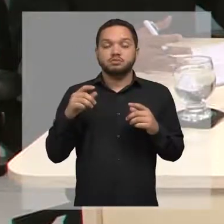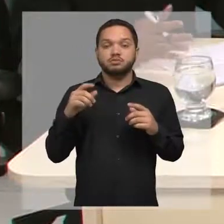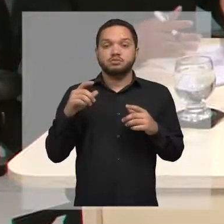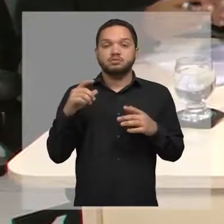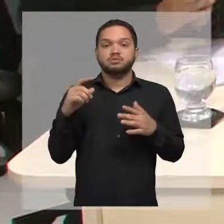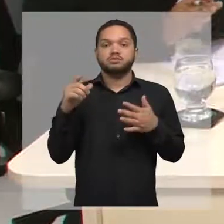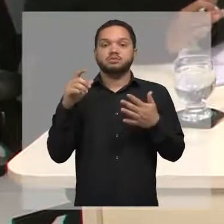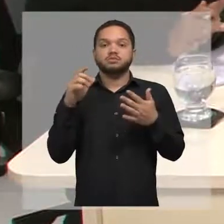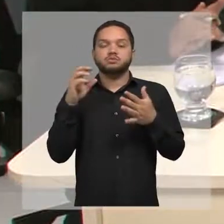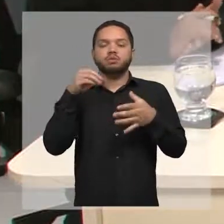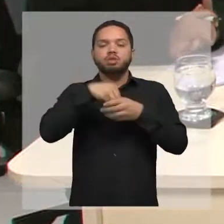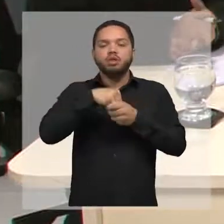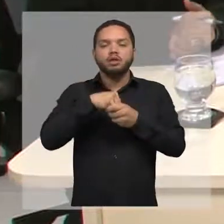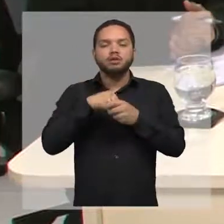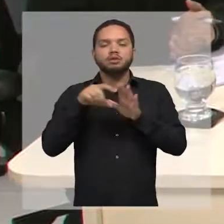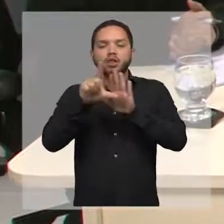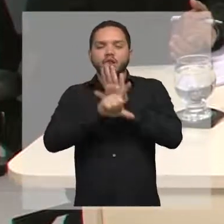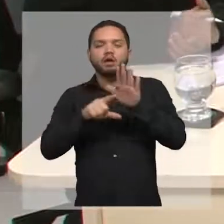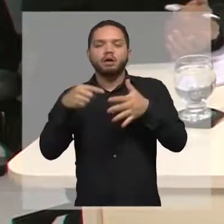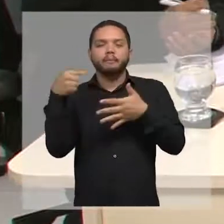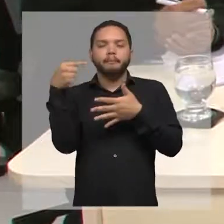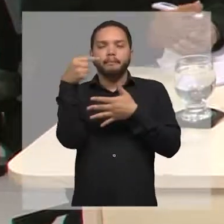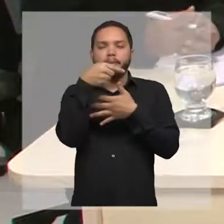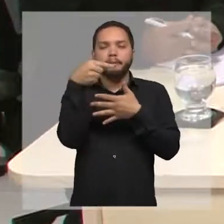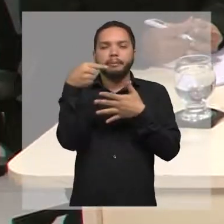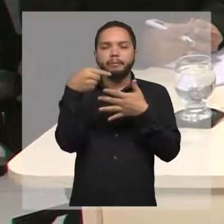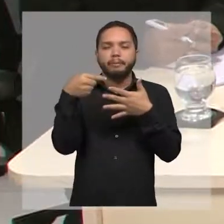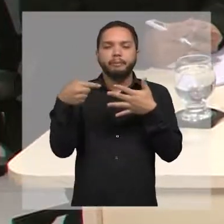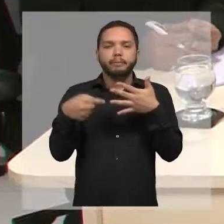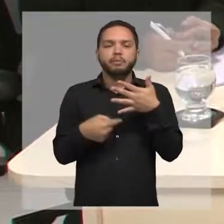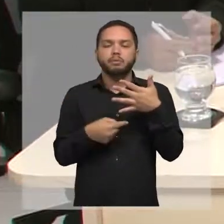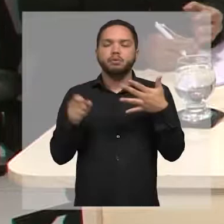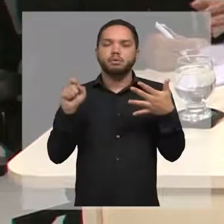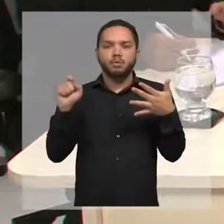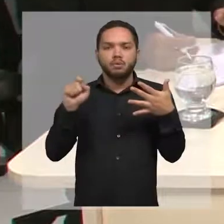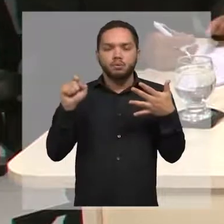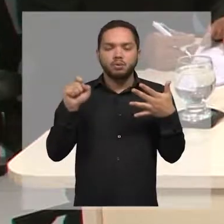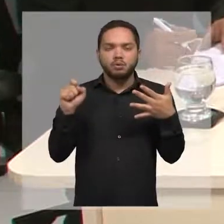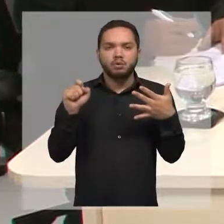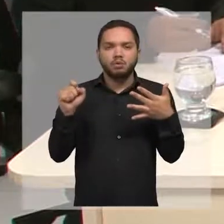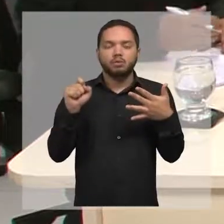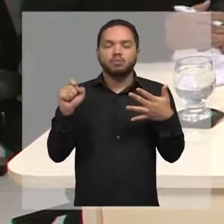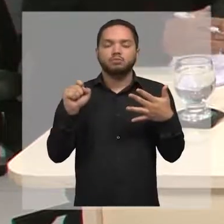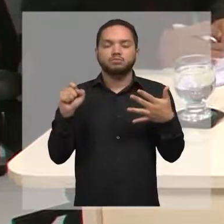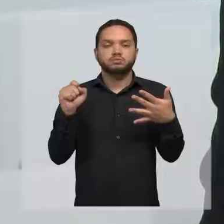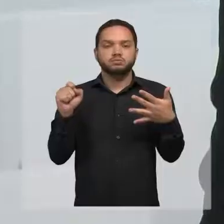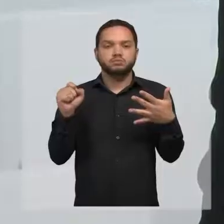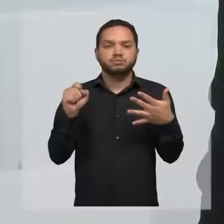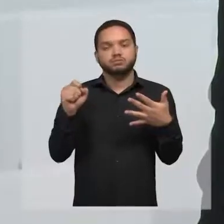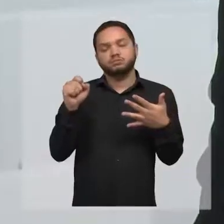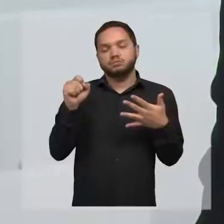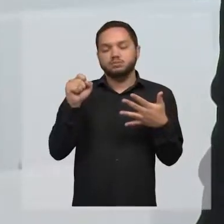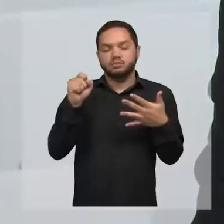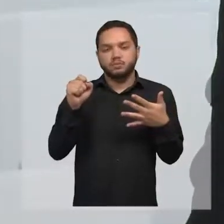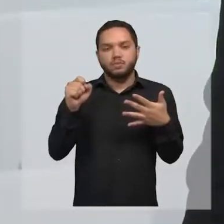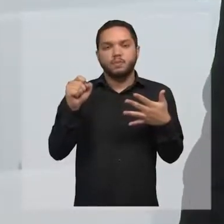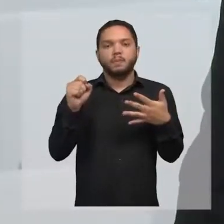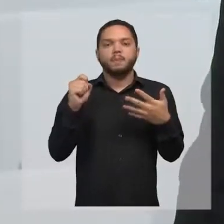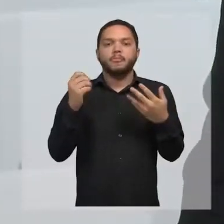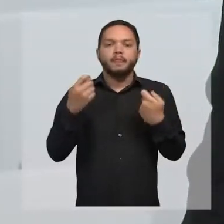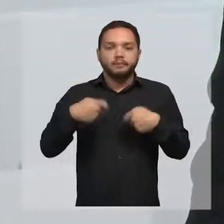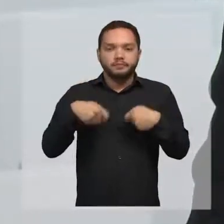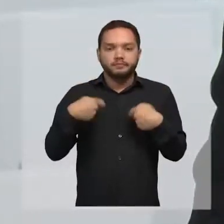as espécies legislativas, aqueles instrumentos pelos quais devem